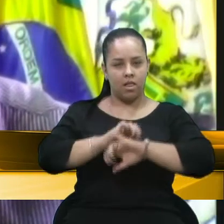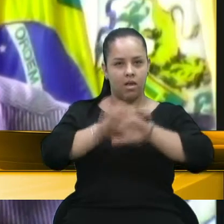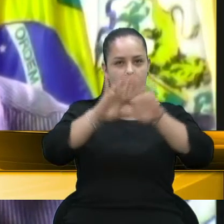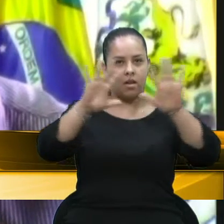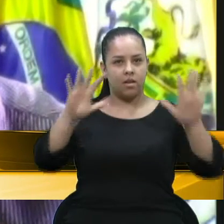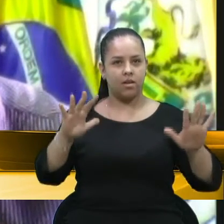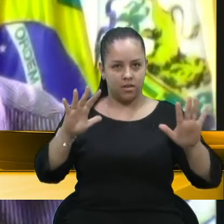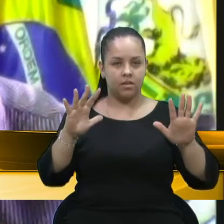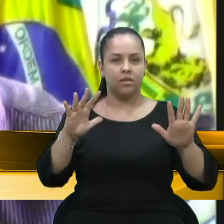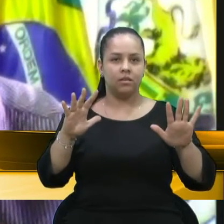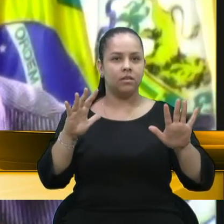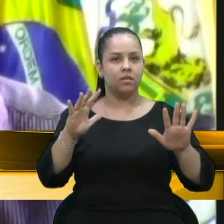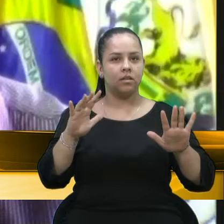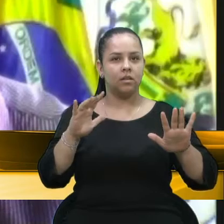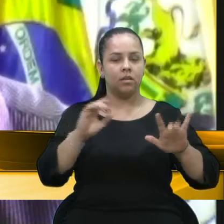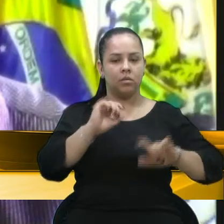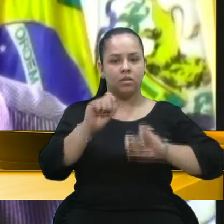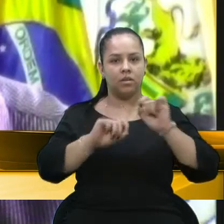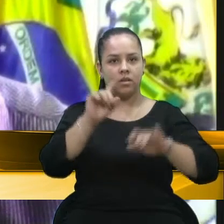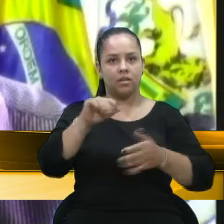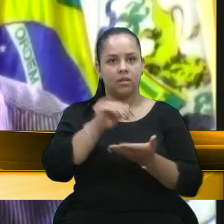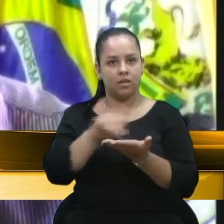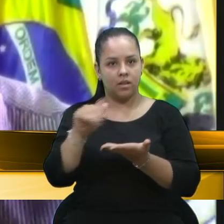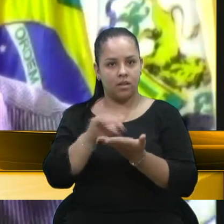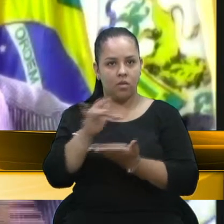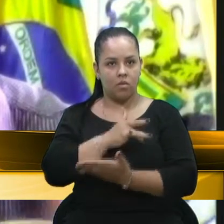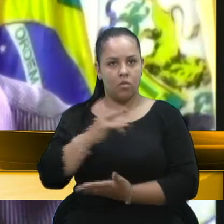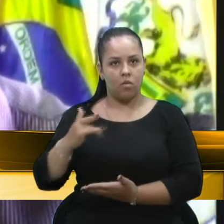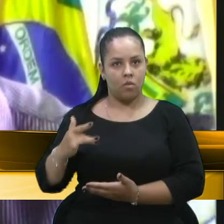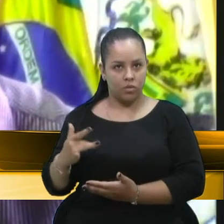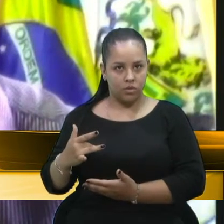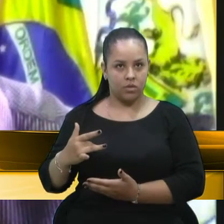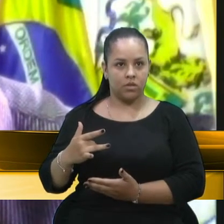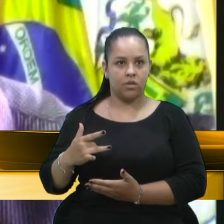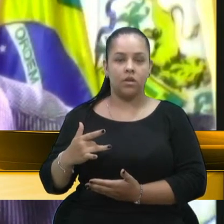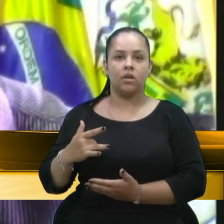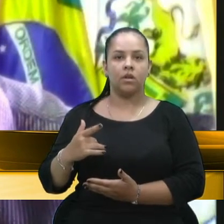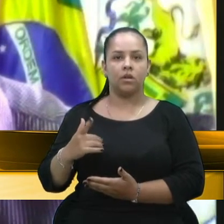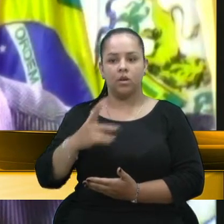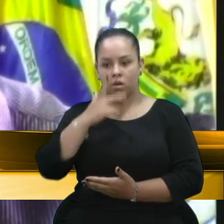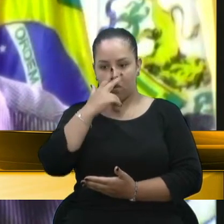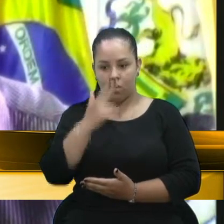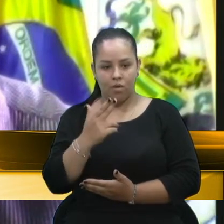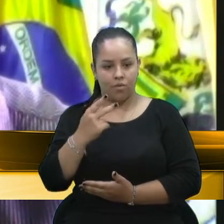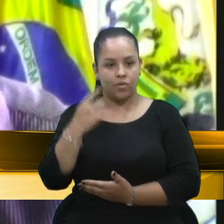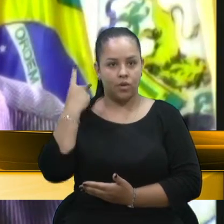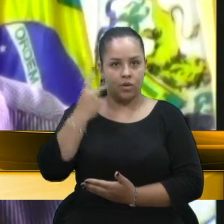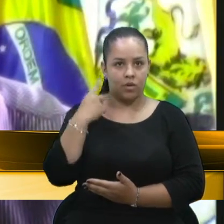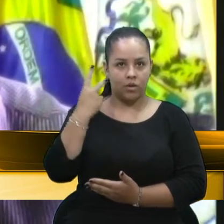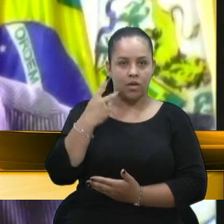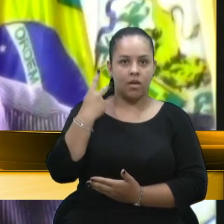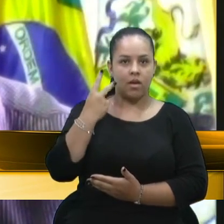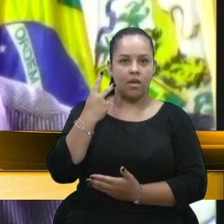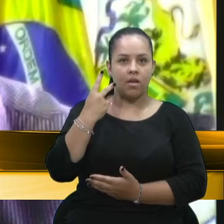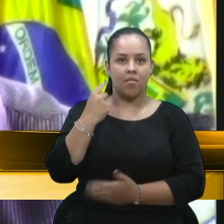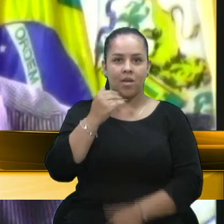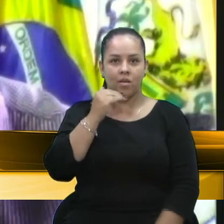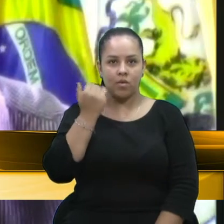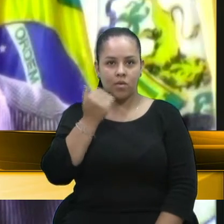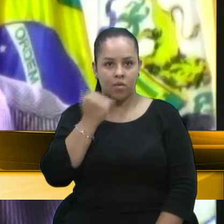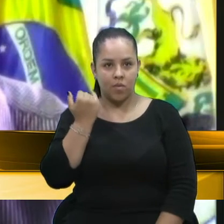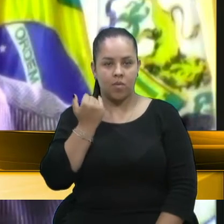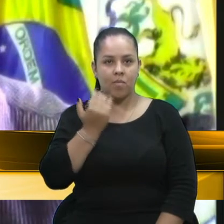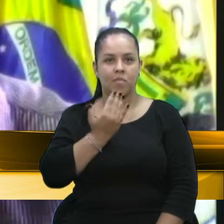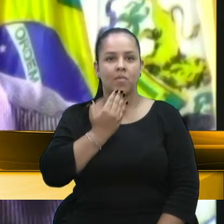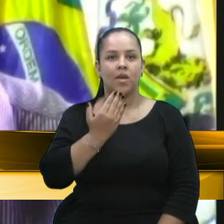é o posicionamento da Secretaria da Saúde. E desta mesma forma, vereadora Marisol, a gente pede também a Vossa Excelência a